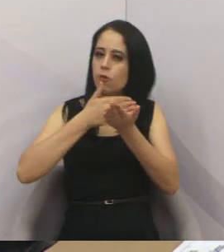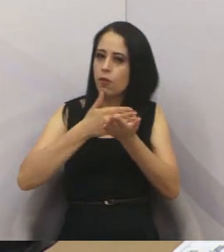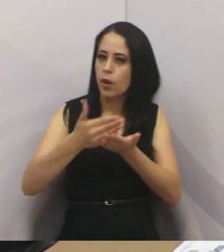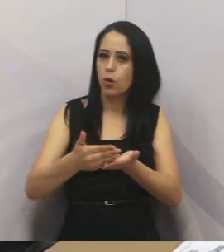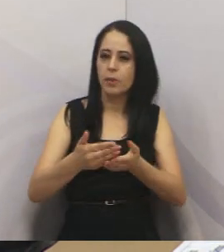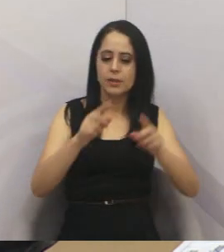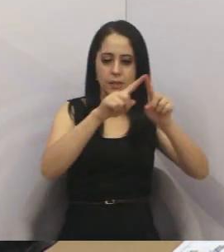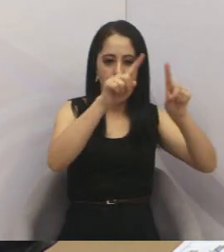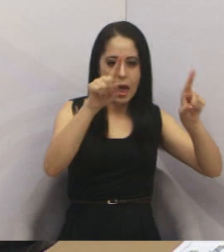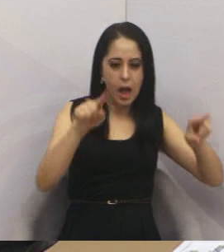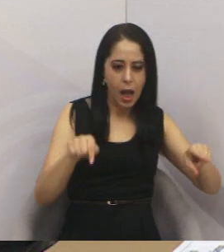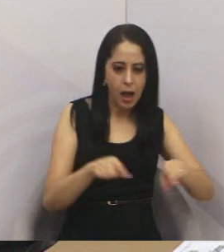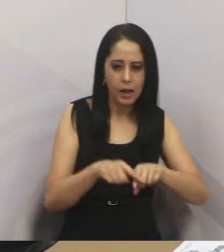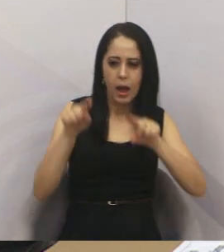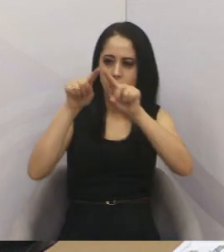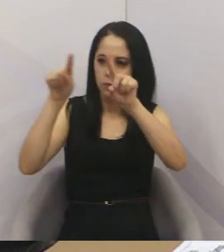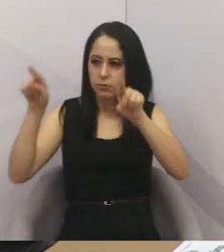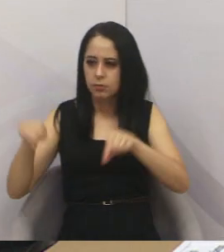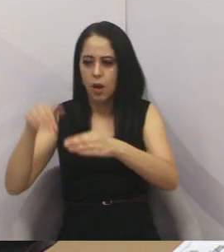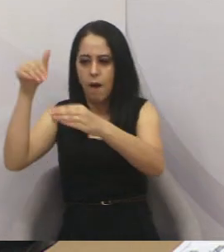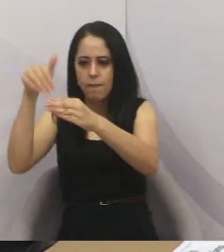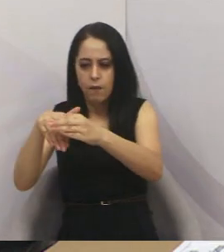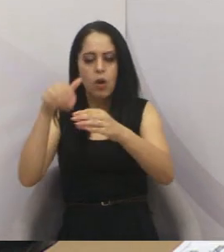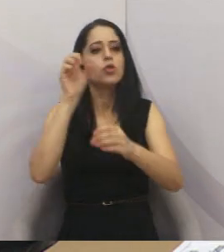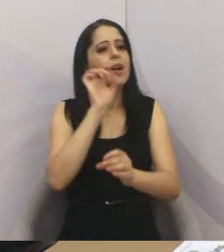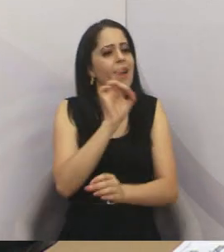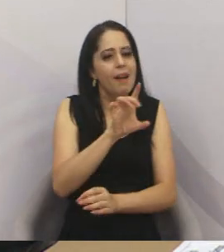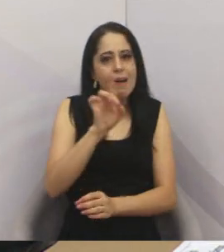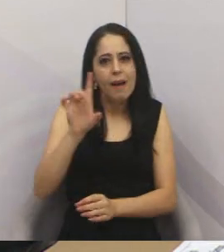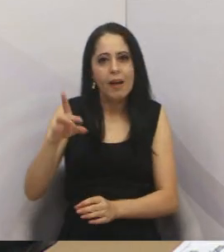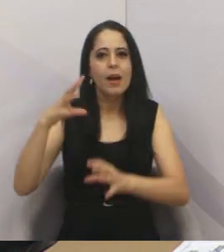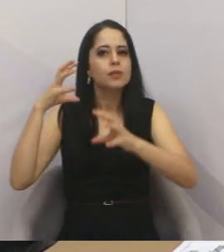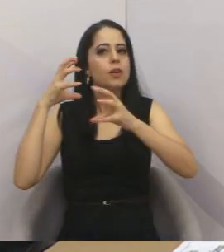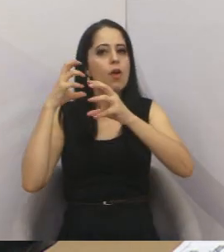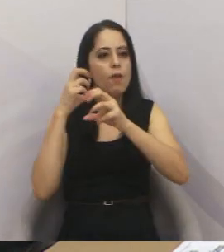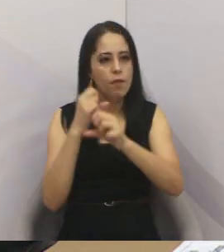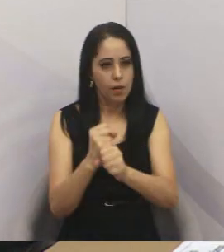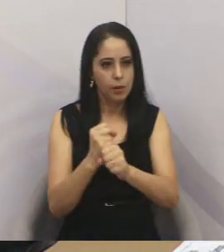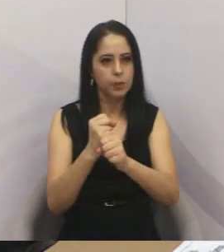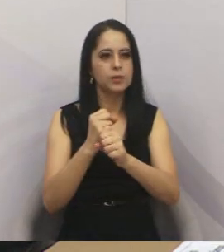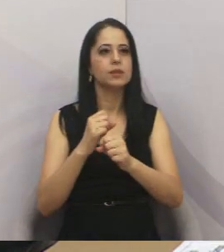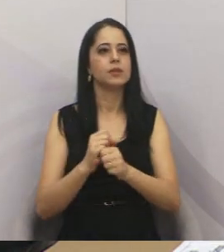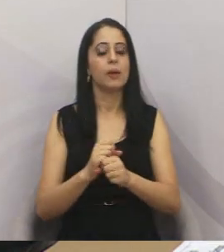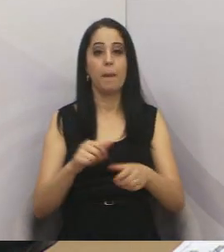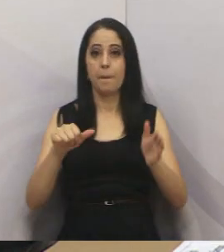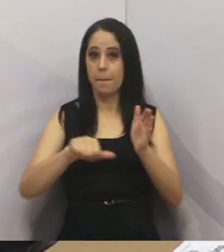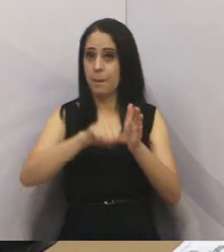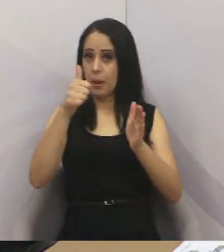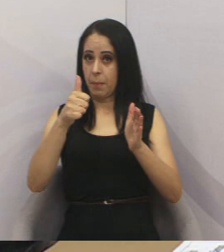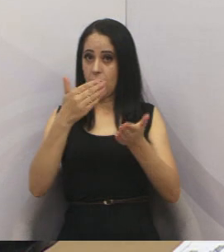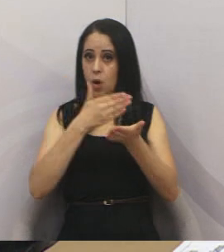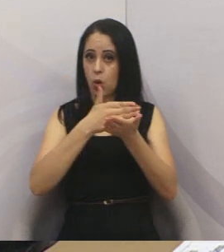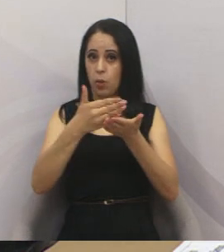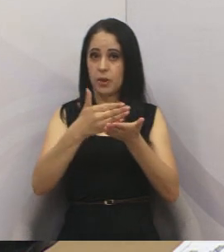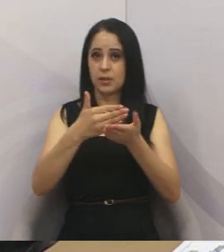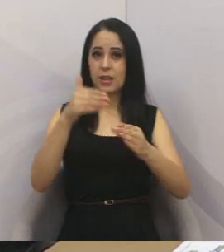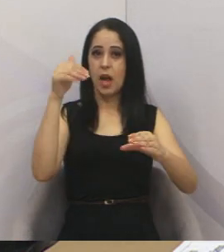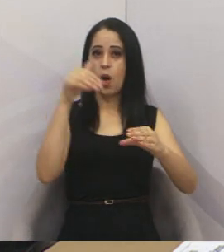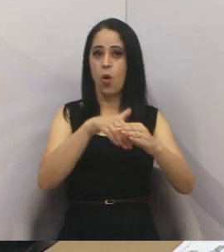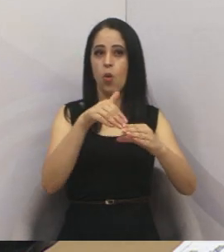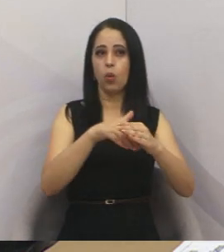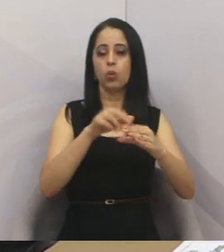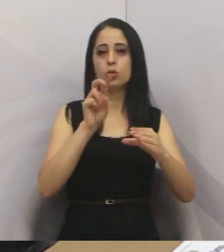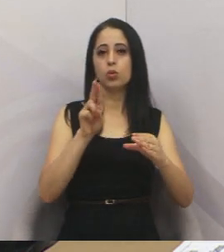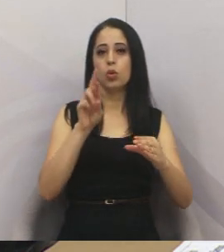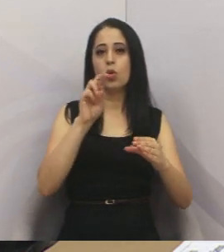urna a urna, para em seguida dar a leitura de todos os votos. Primeiramente, começaremos com o voto das